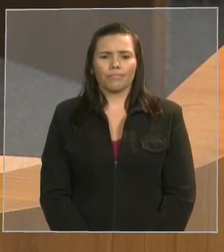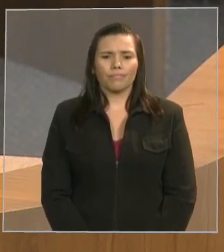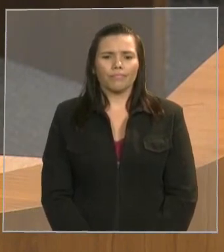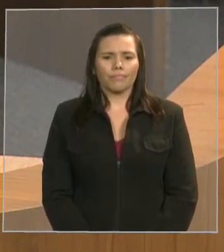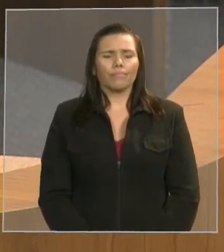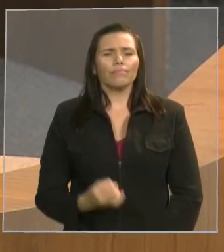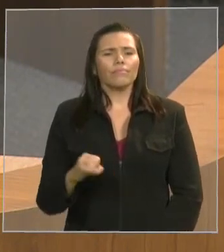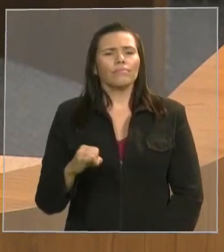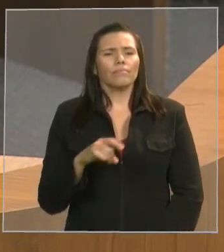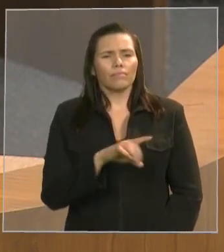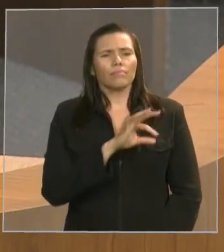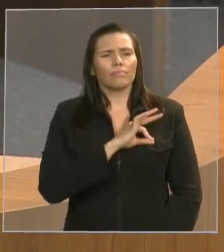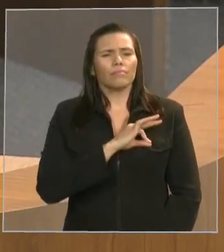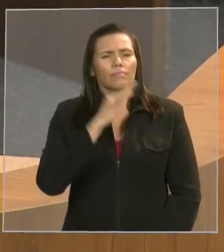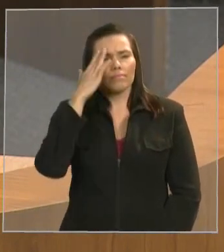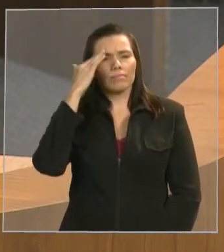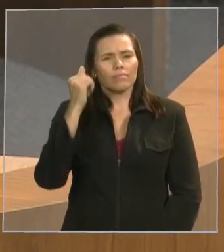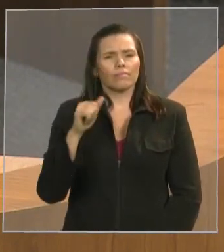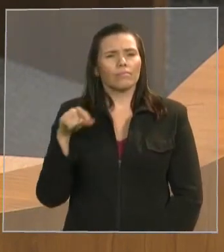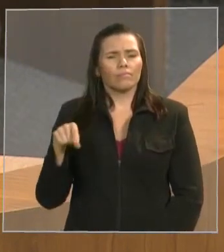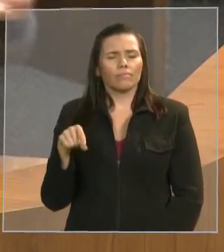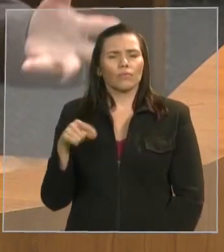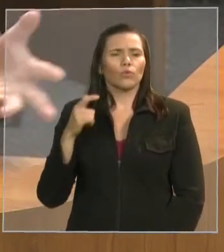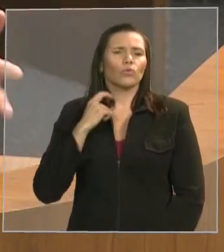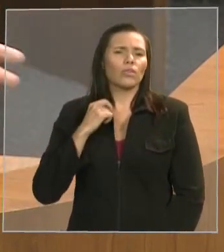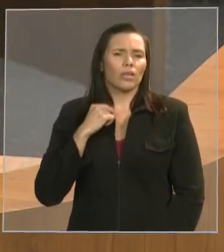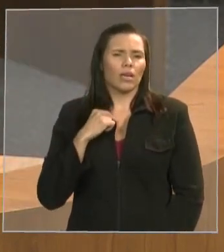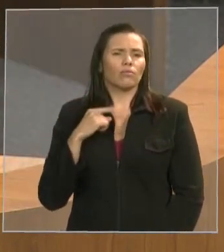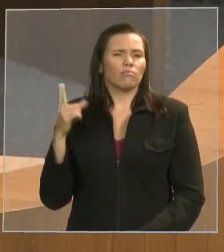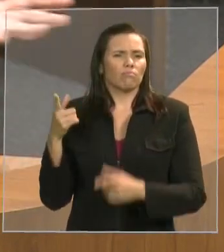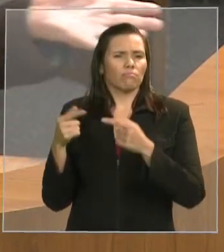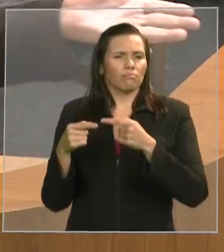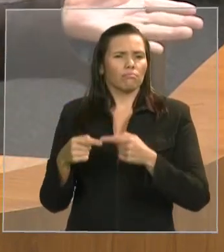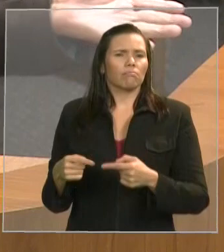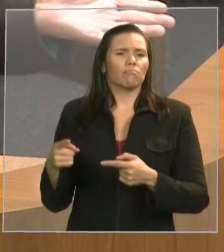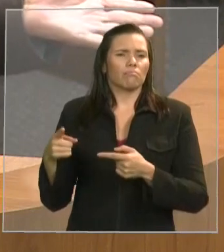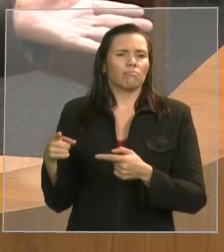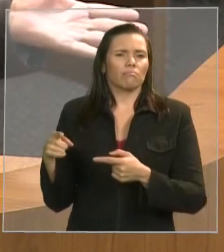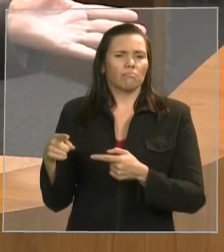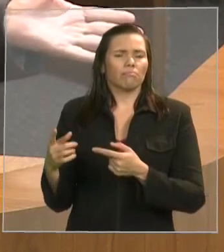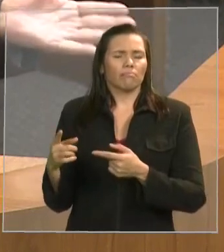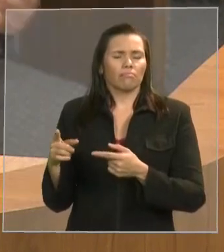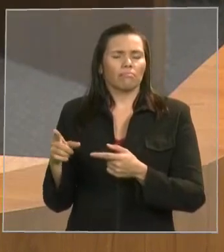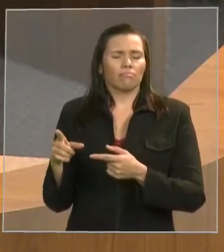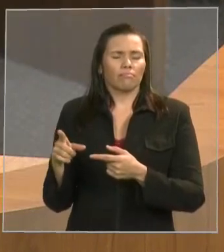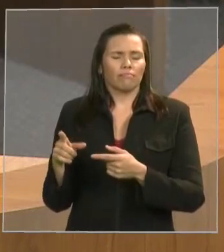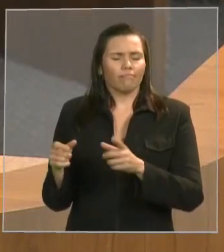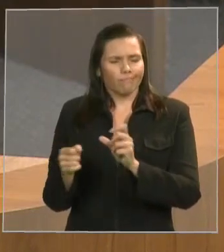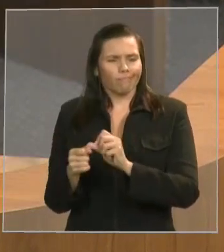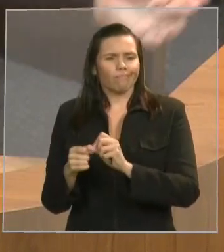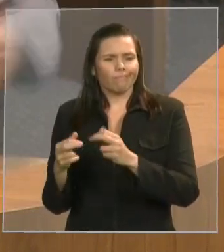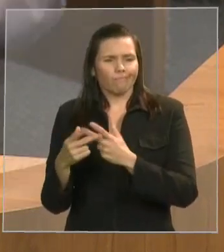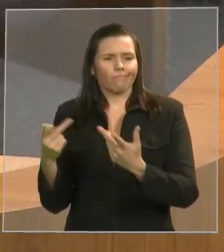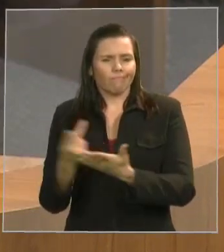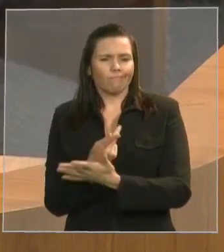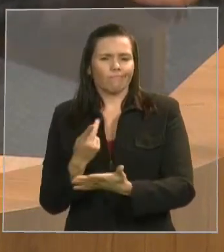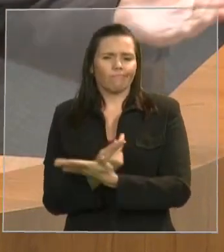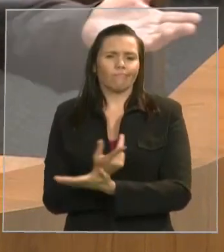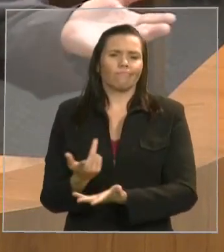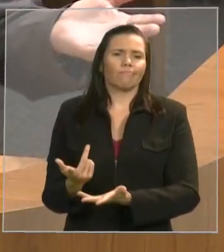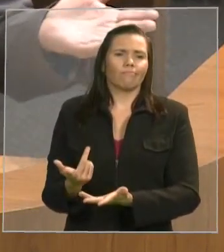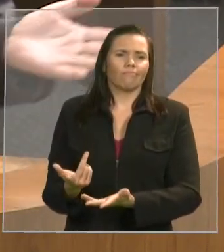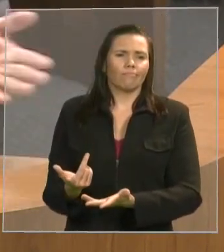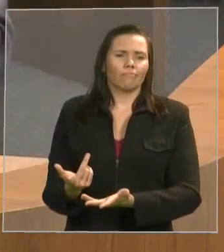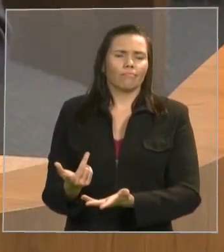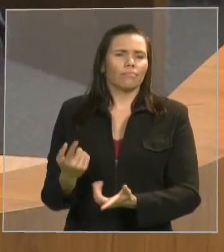envolvido, por que que ele não determinou? Porque ele não pode, preso em flagrante, qualquer um pode prender. Secretário, João, Pedro, A, B ou